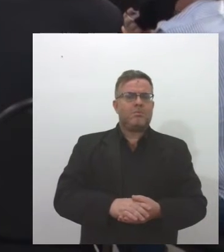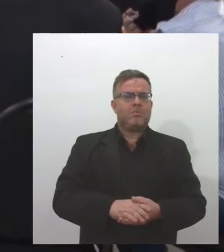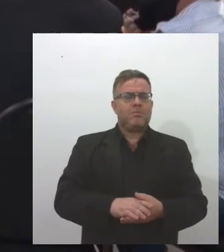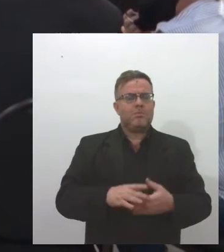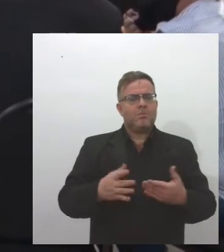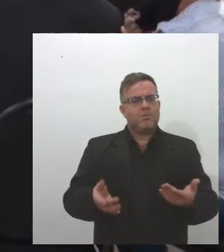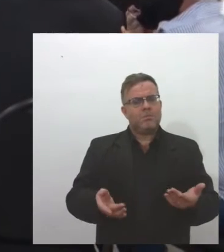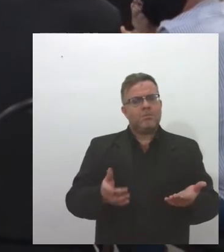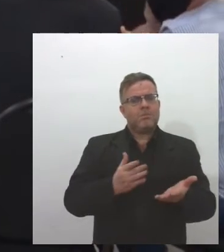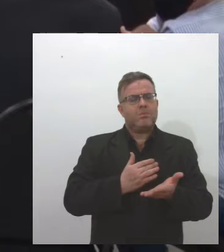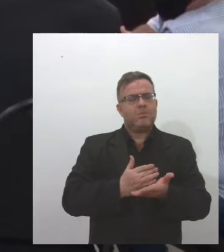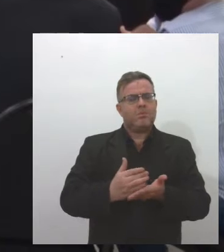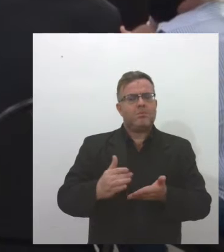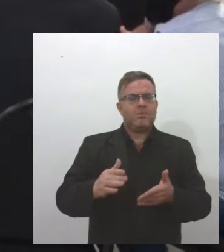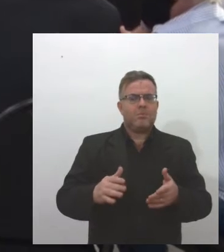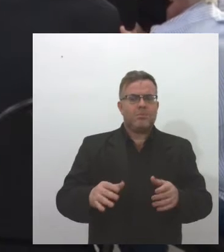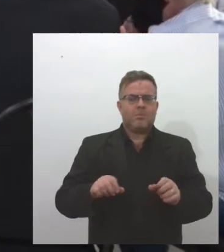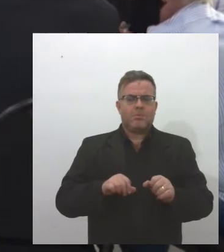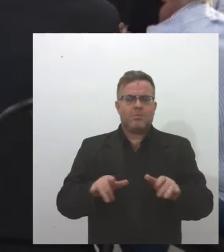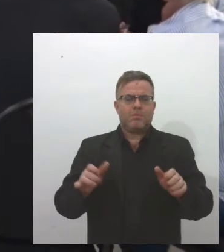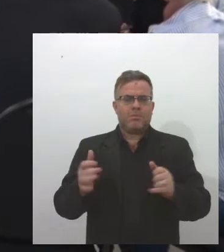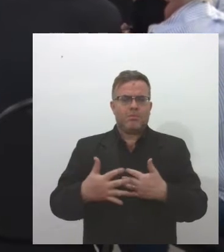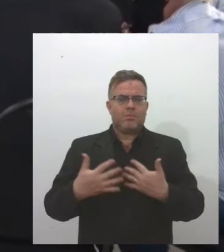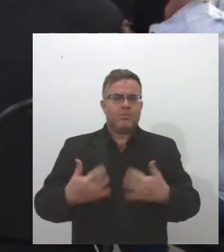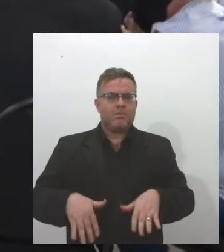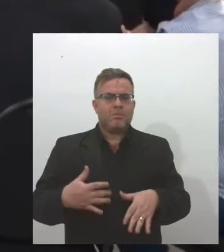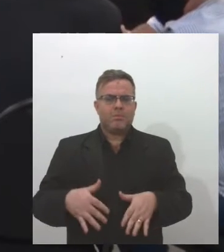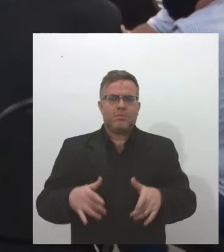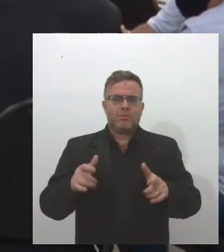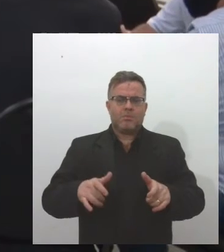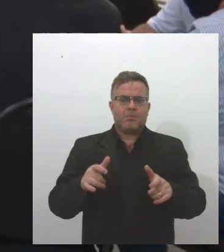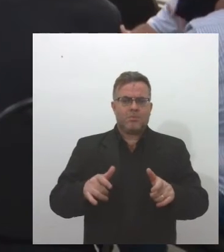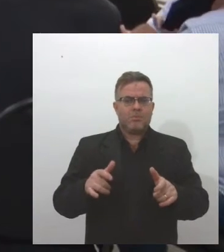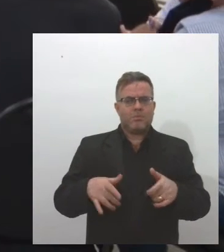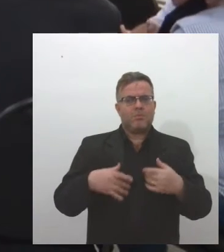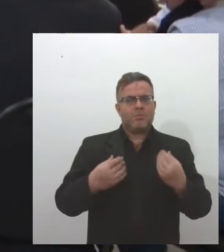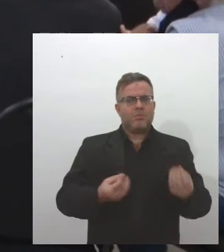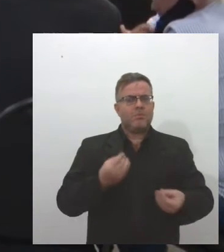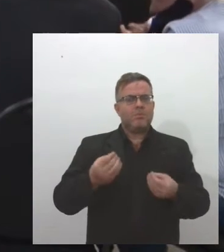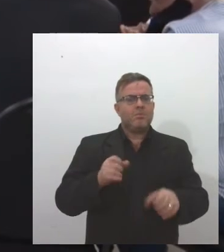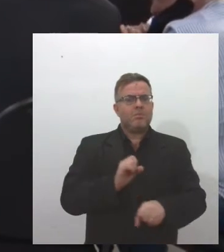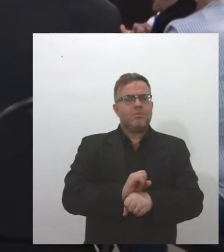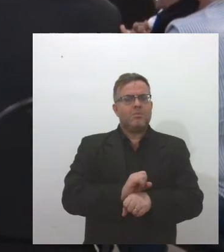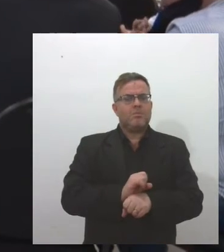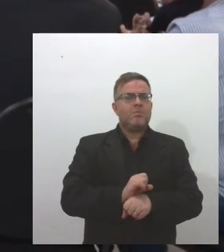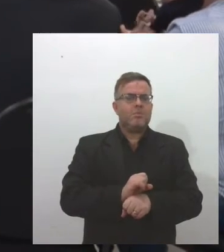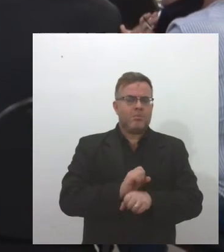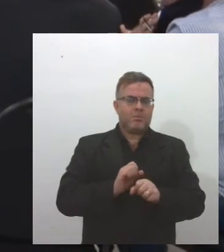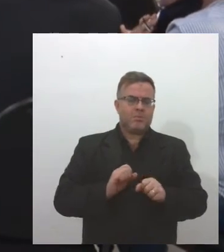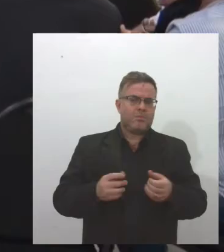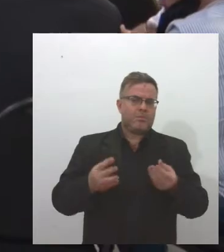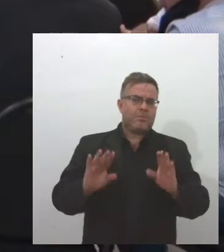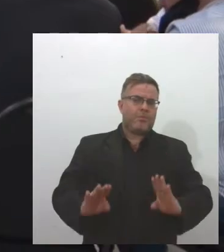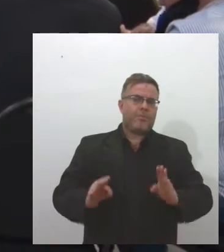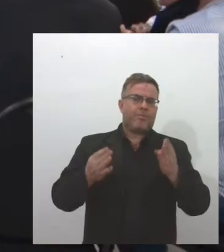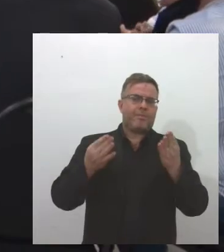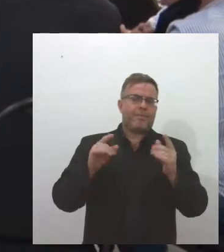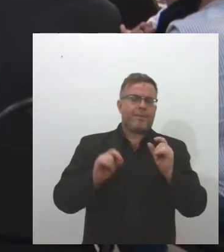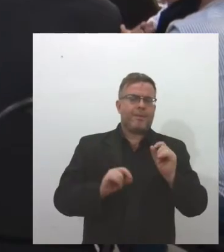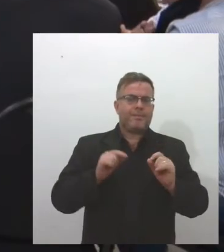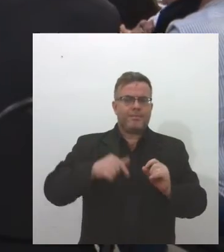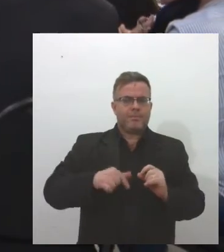Desde o início da pandemia da Covid-19, o setor de eventos está paralisado. Com o controle dos casos da doença em